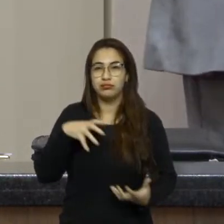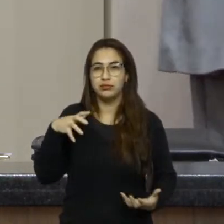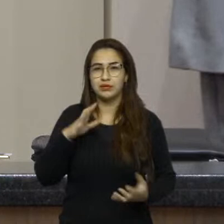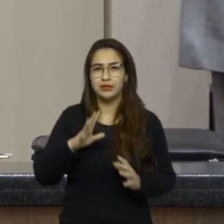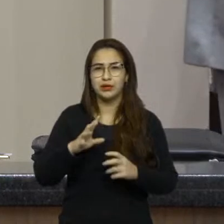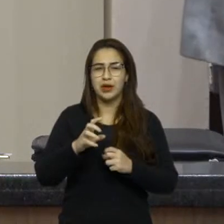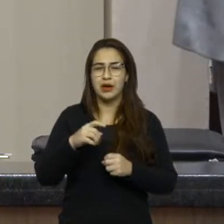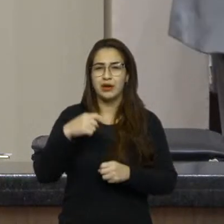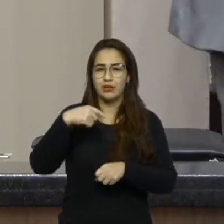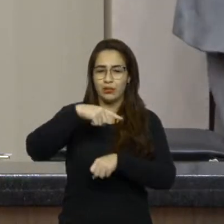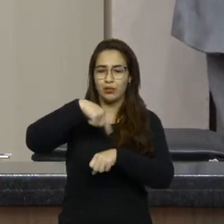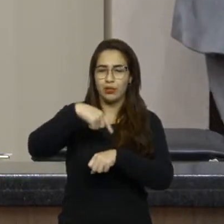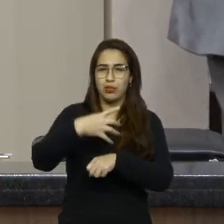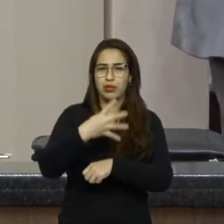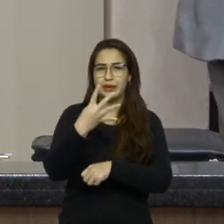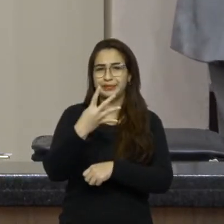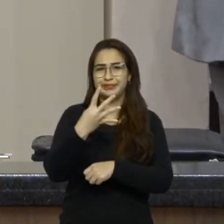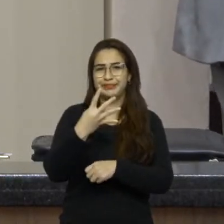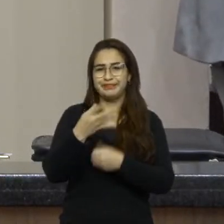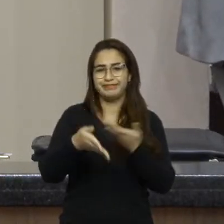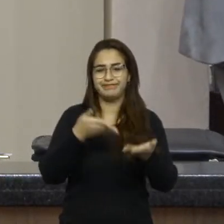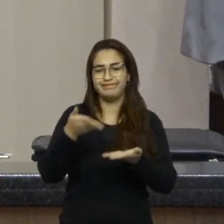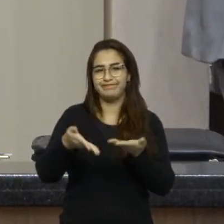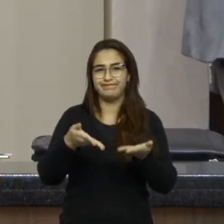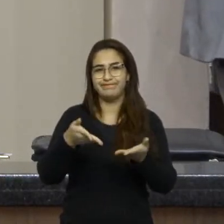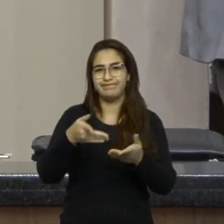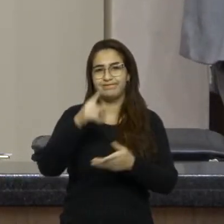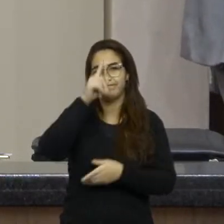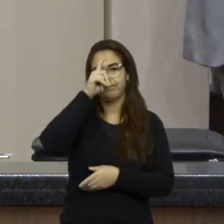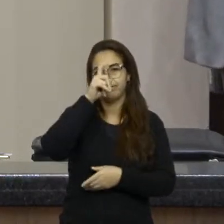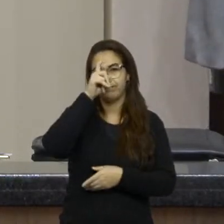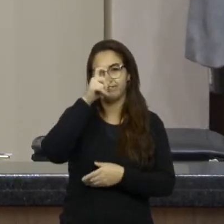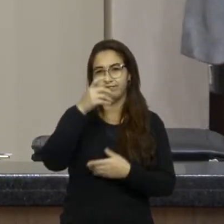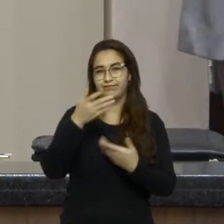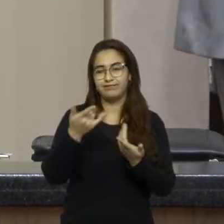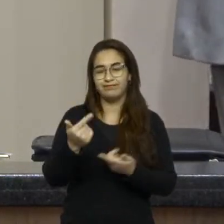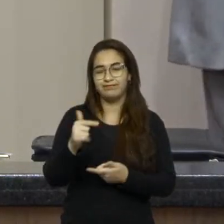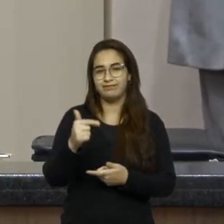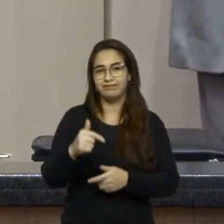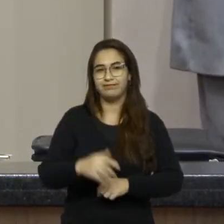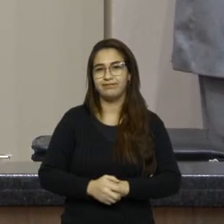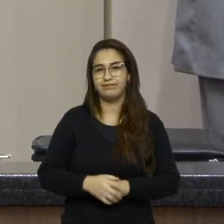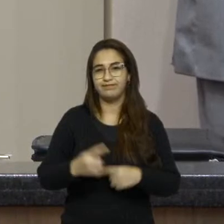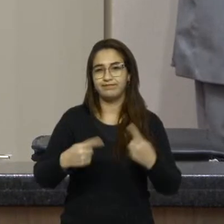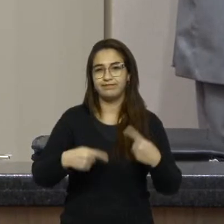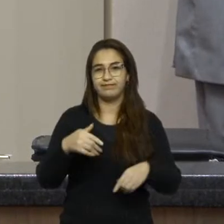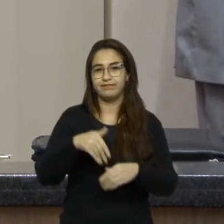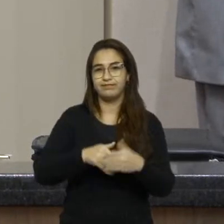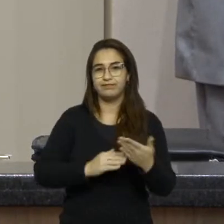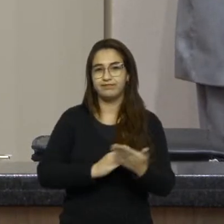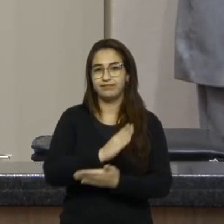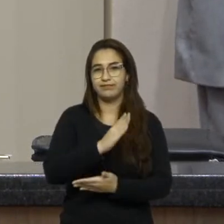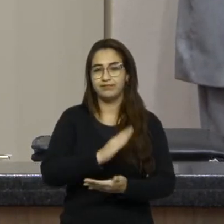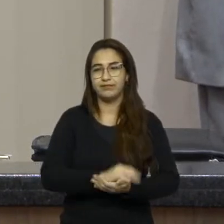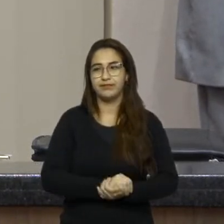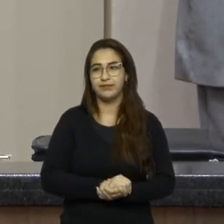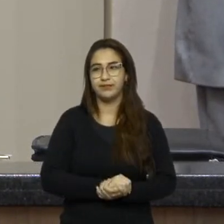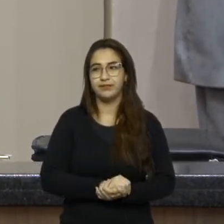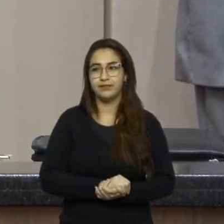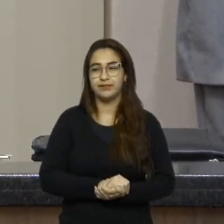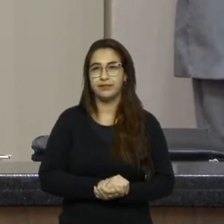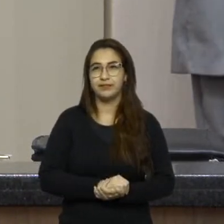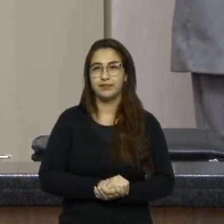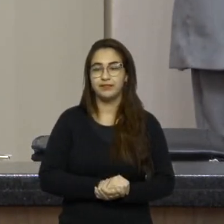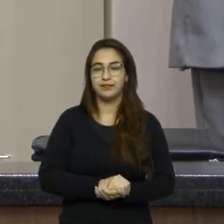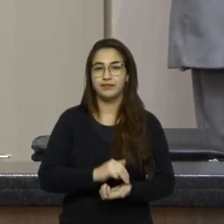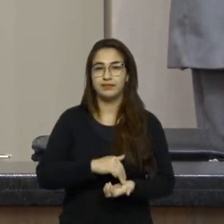sem atendimento no Hospital Regional Hans-Dieter Schmidt. Em discussão, não havendo, em votação, está aprovado.